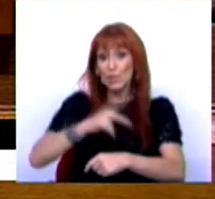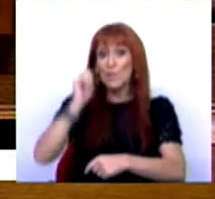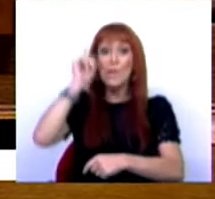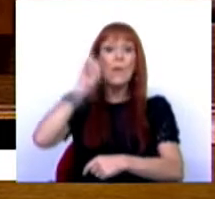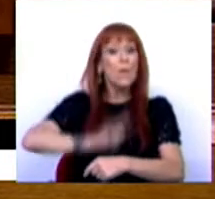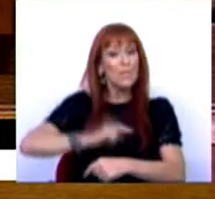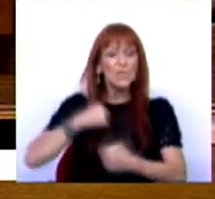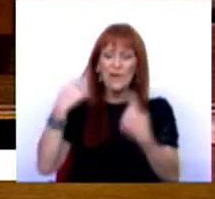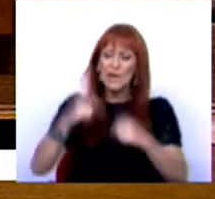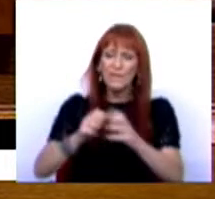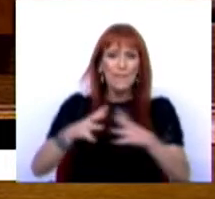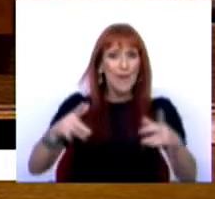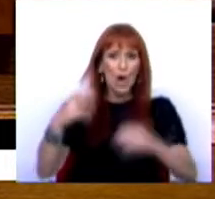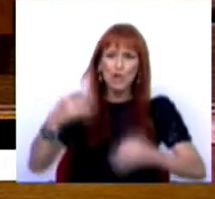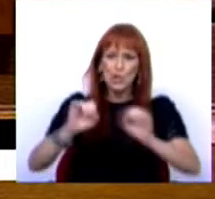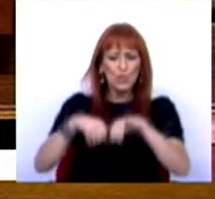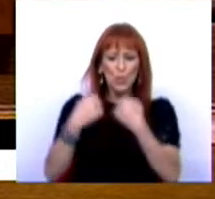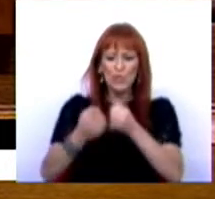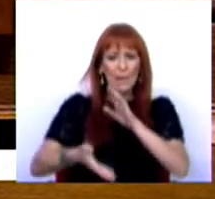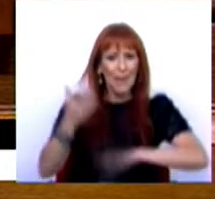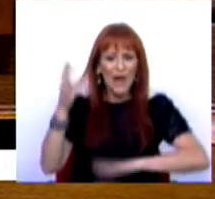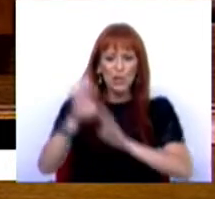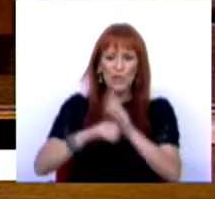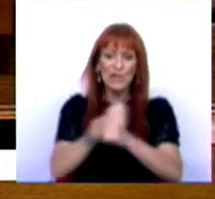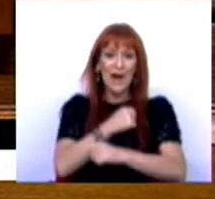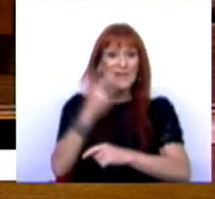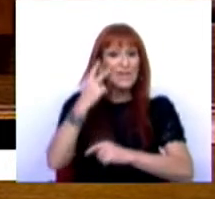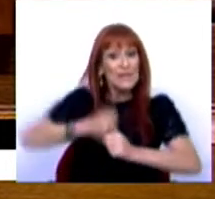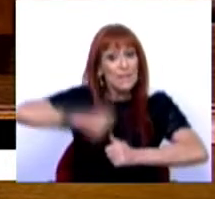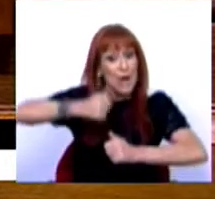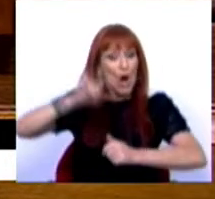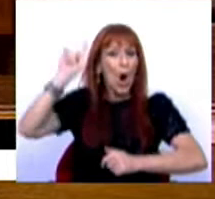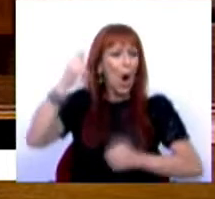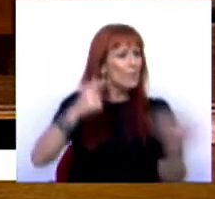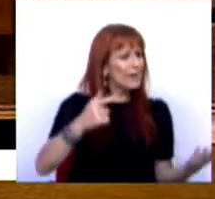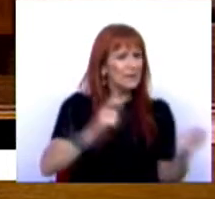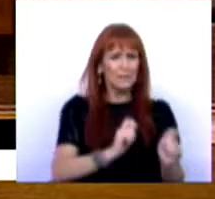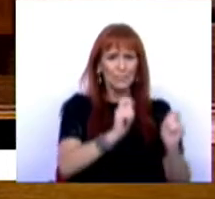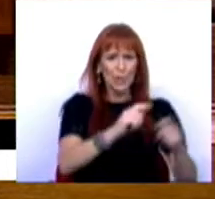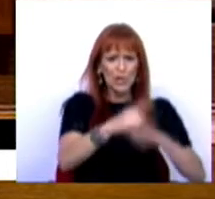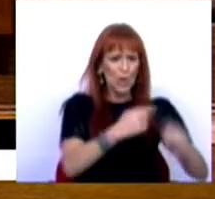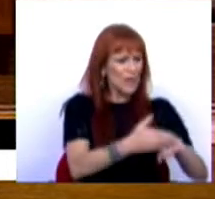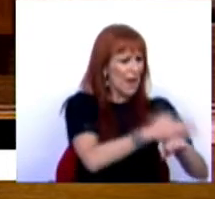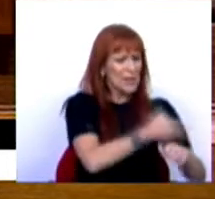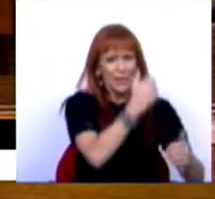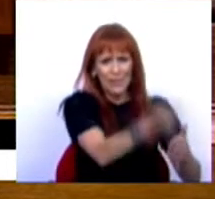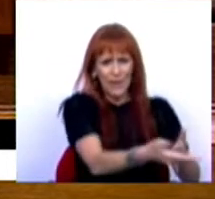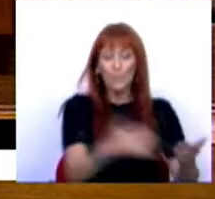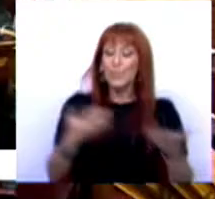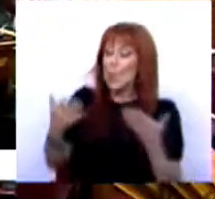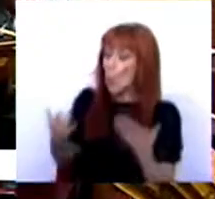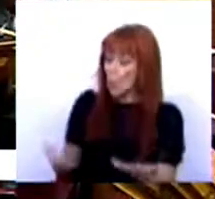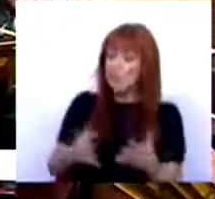portuguesas que obtiveram maior justiça social e condições habitacionais melhores do que as que foram legadas por gerações anteriores.